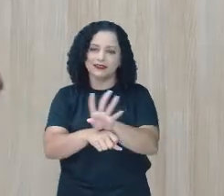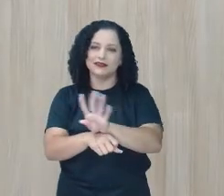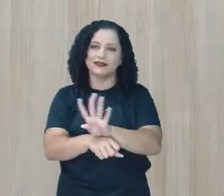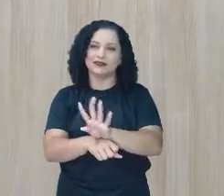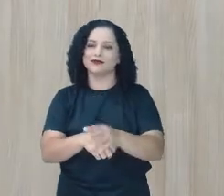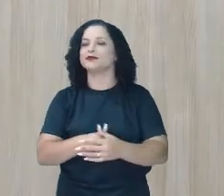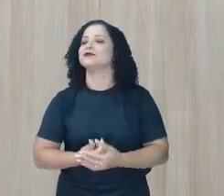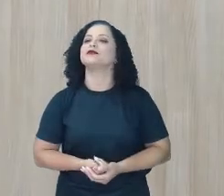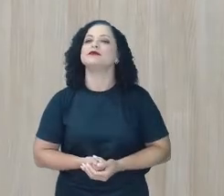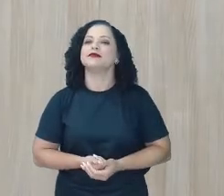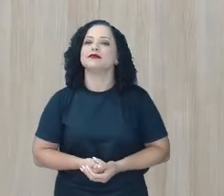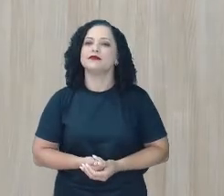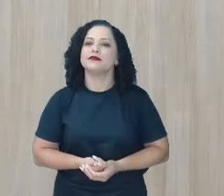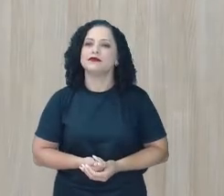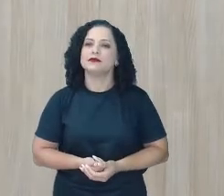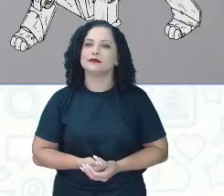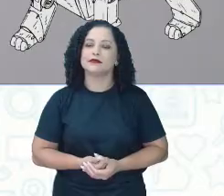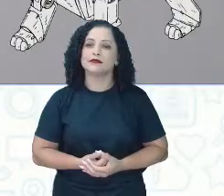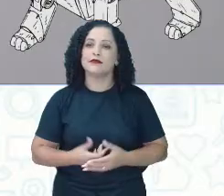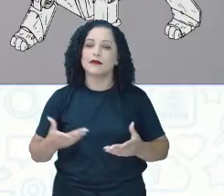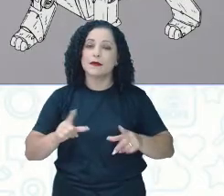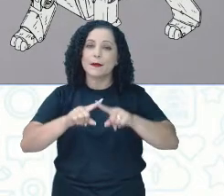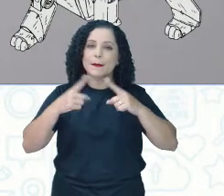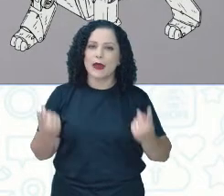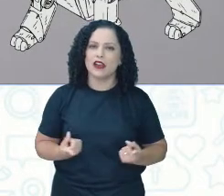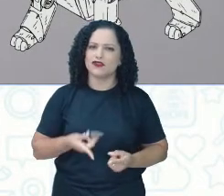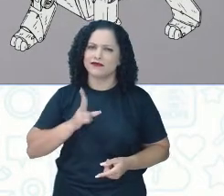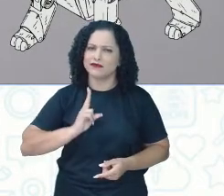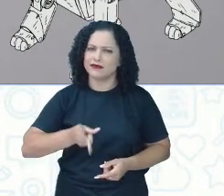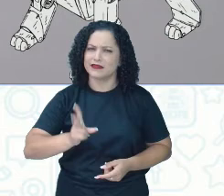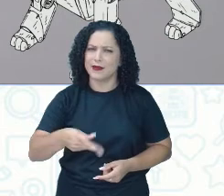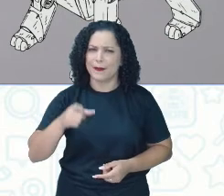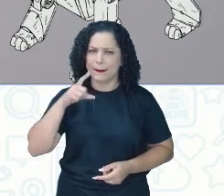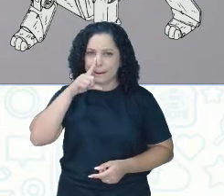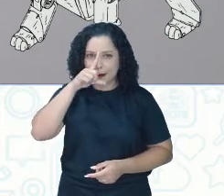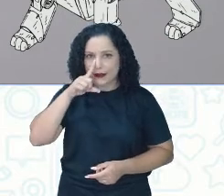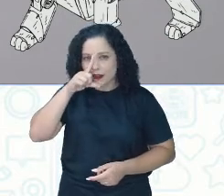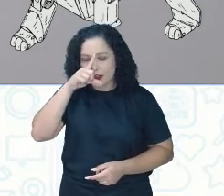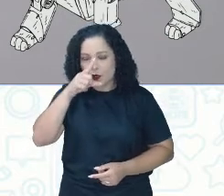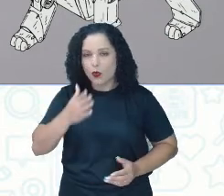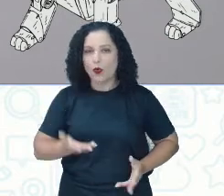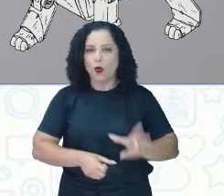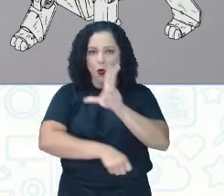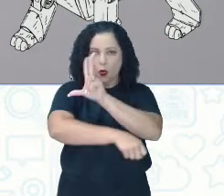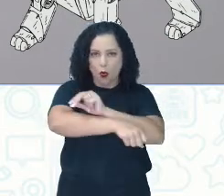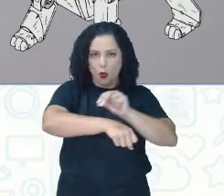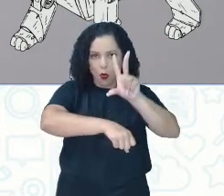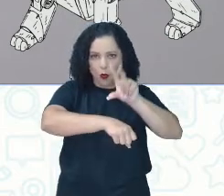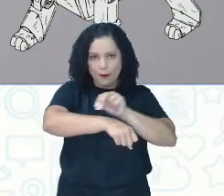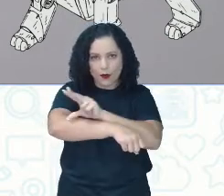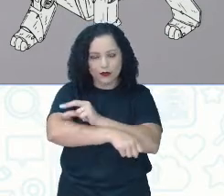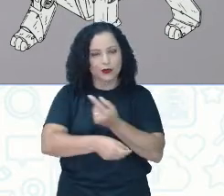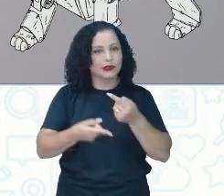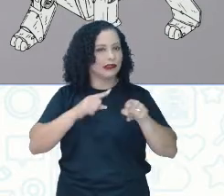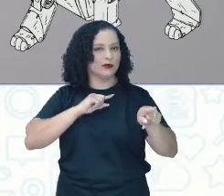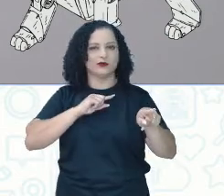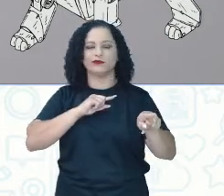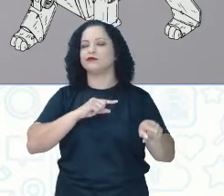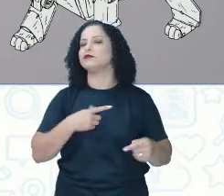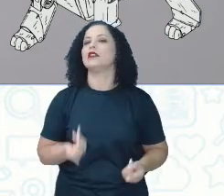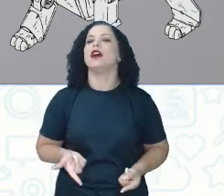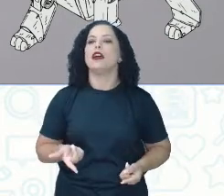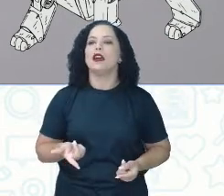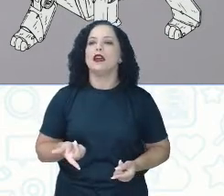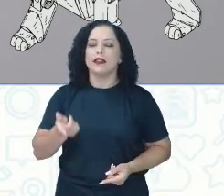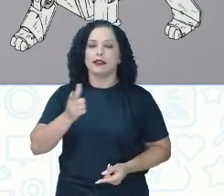assim, percebemos que nem toda representação robótica é de perigo iminente à espécie humana. Contudo, elas ainda estão postas